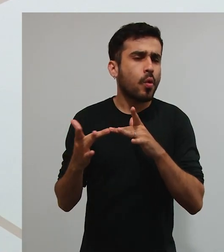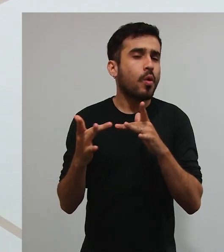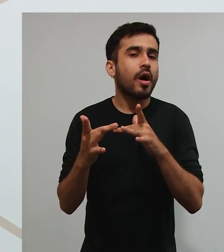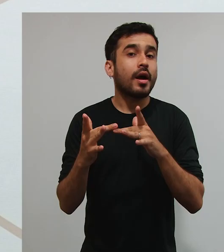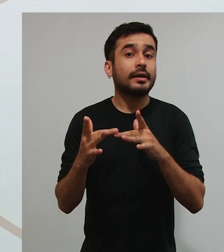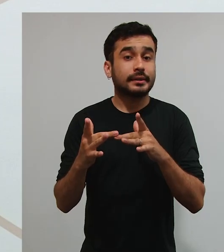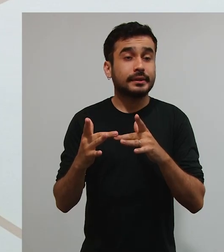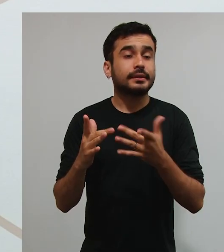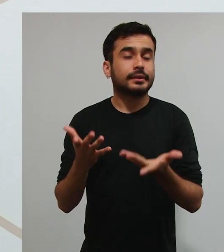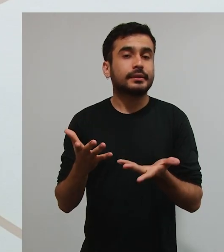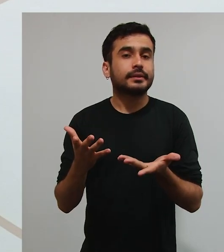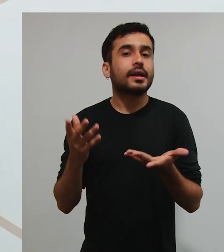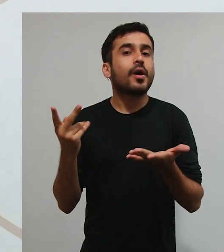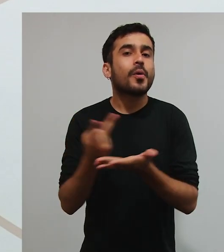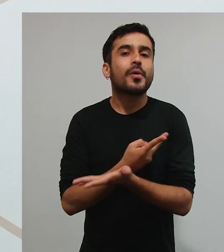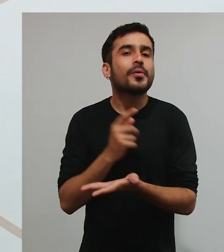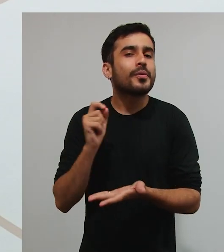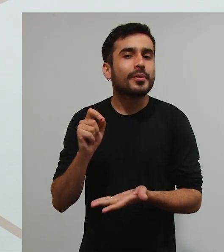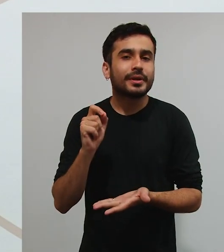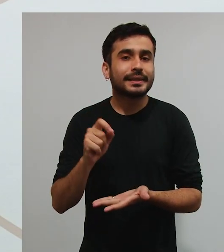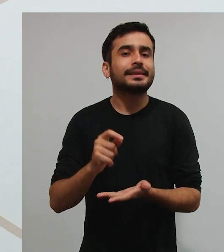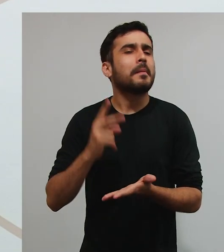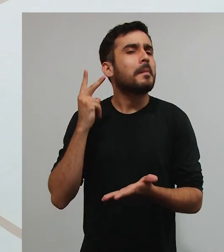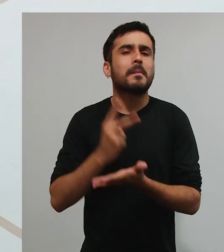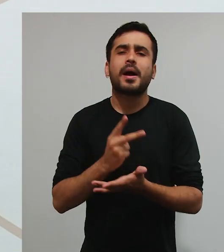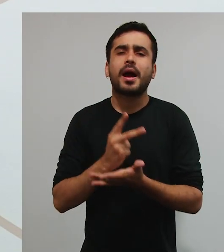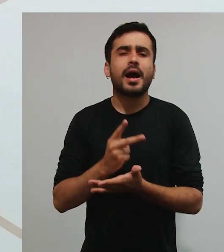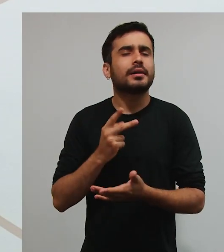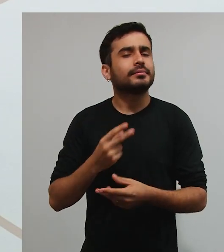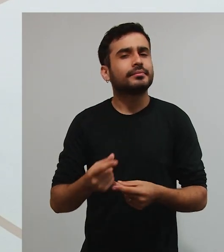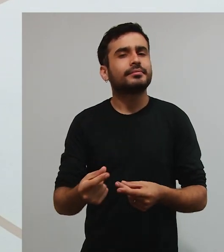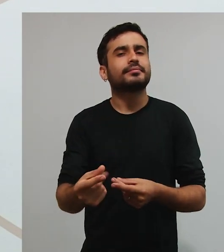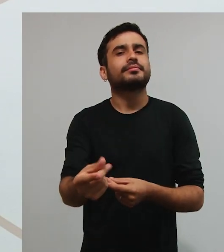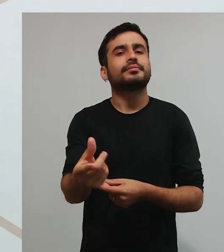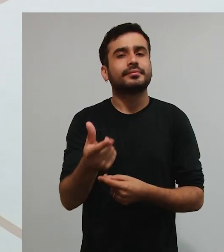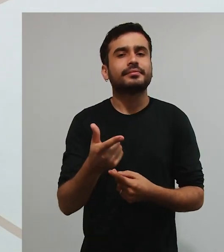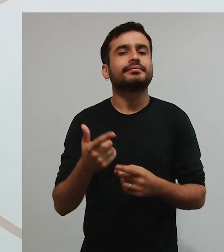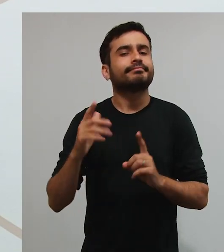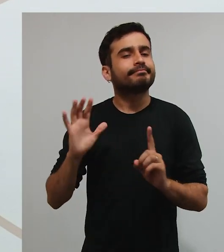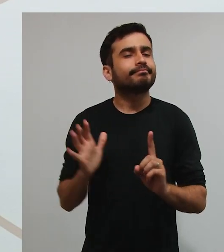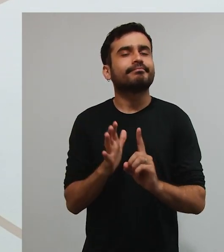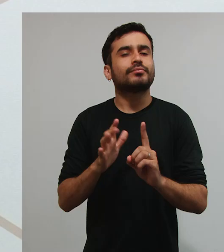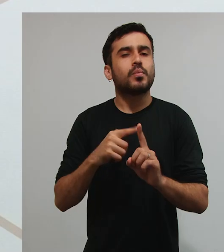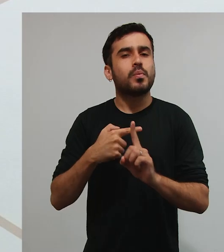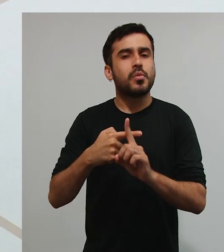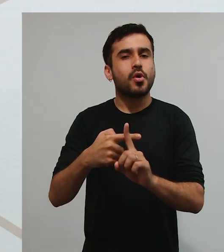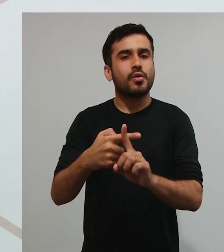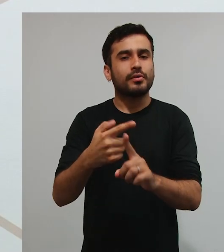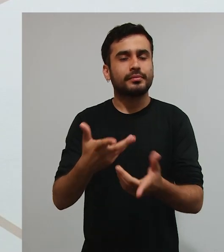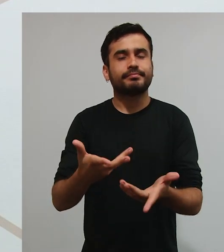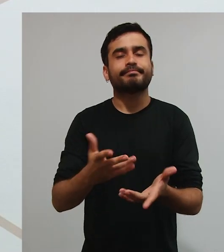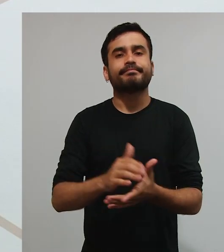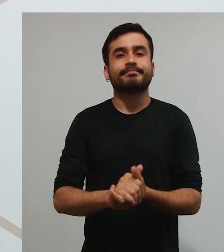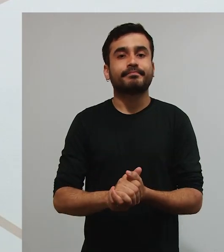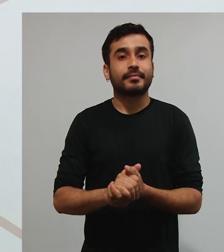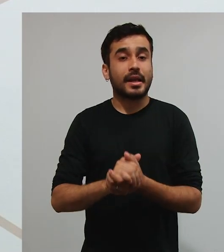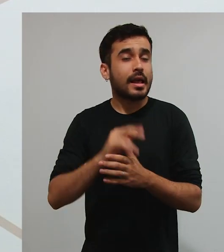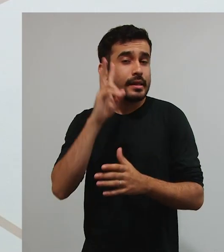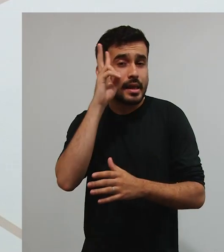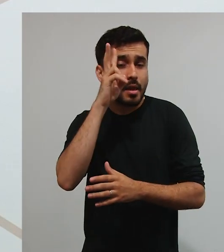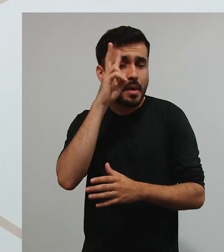nossa vida e muitas das vezes permanecem iluminando a nossa vida com